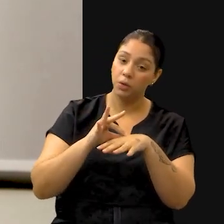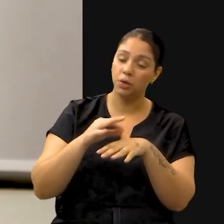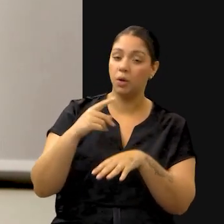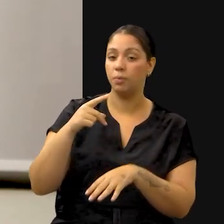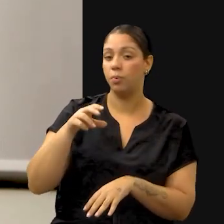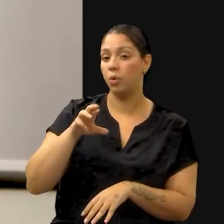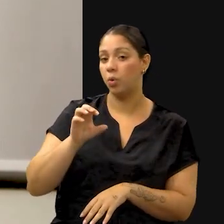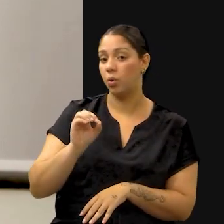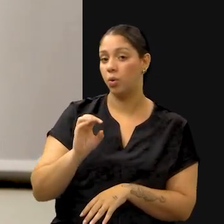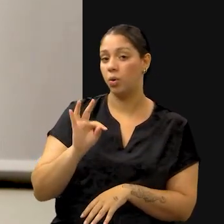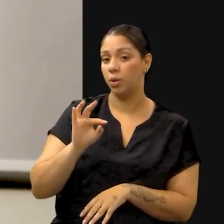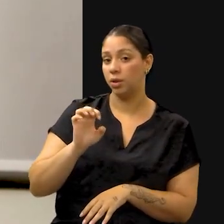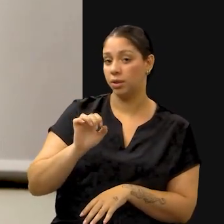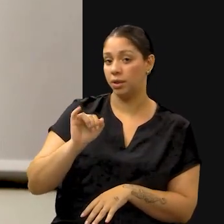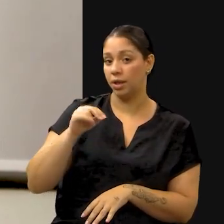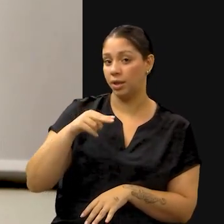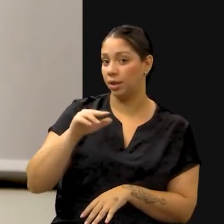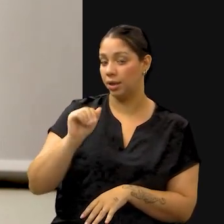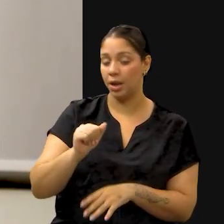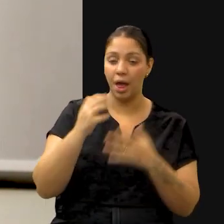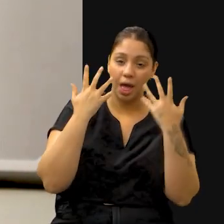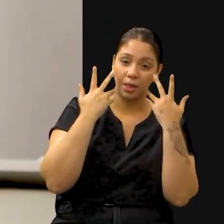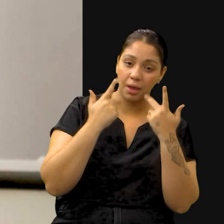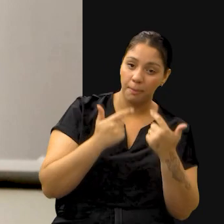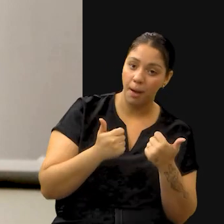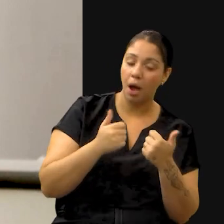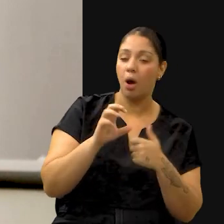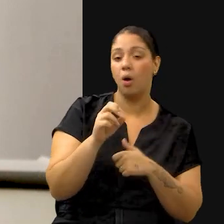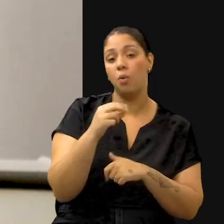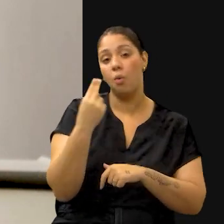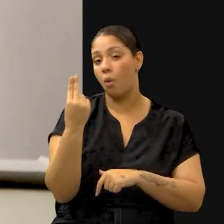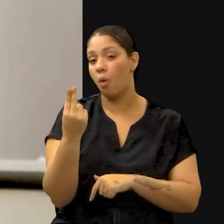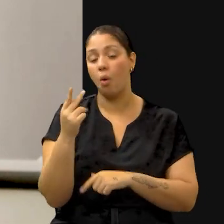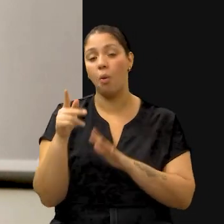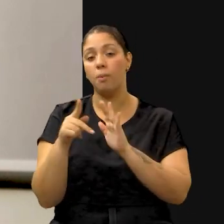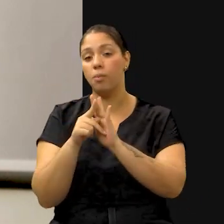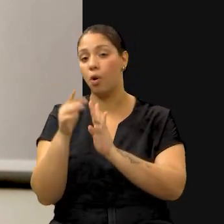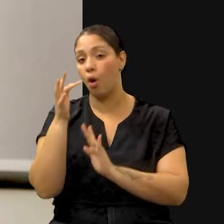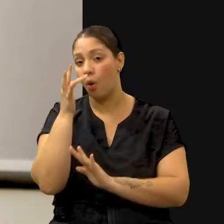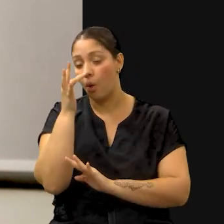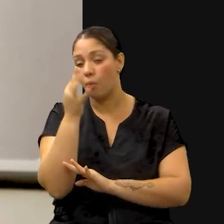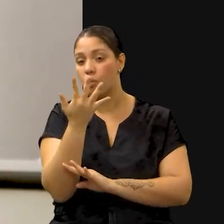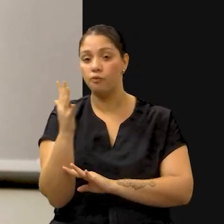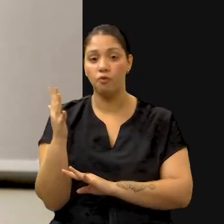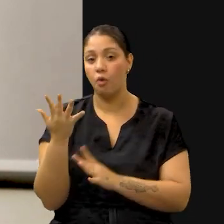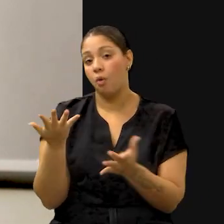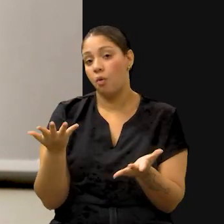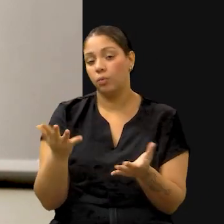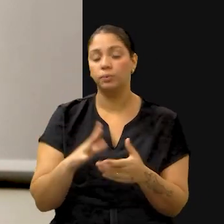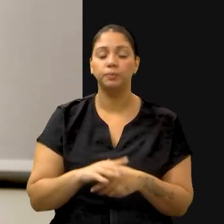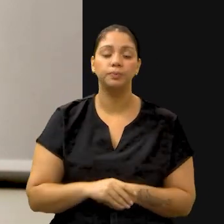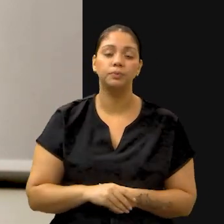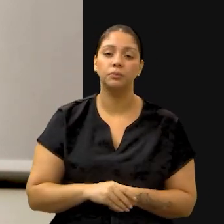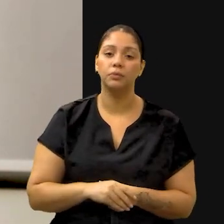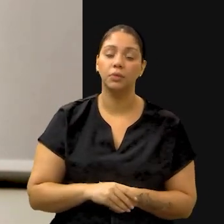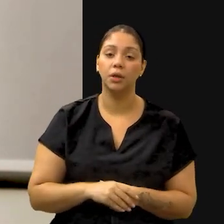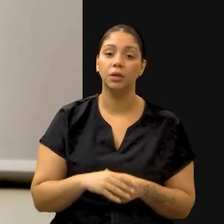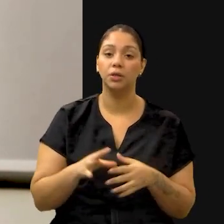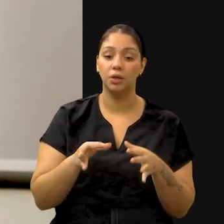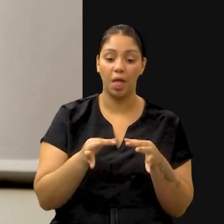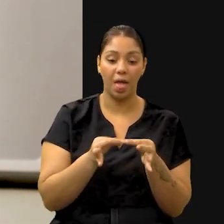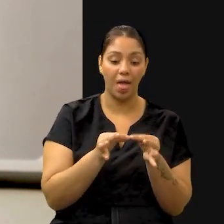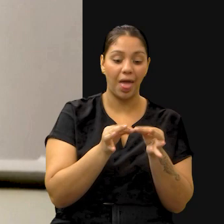proteína, seja de origem vegetal, seja de origem animal, é o ideal. E realmente a gente procurar